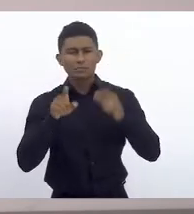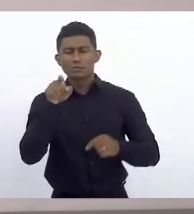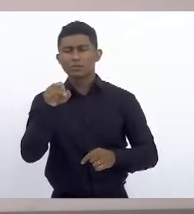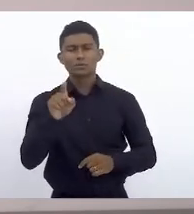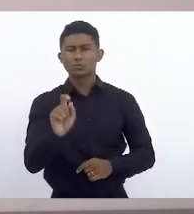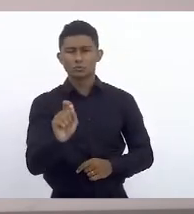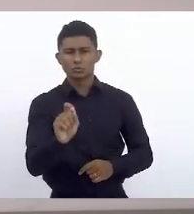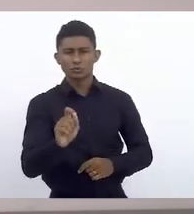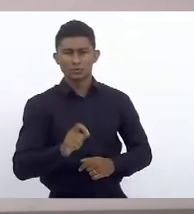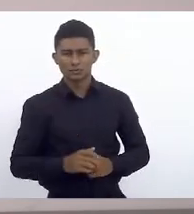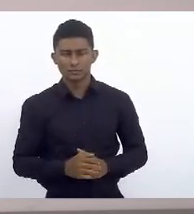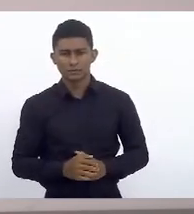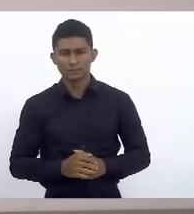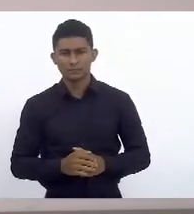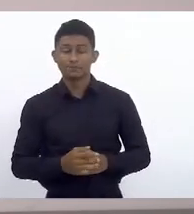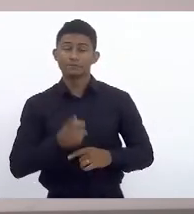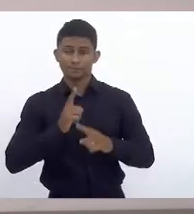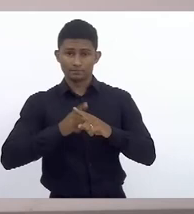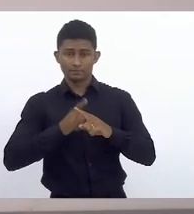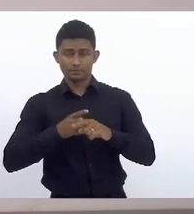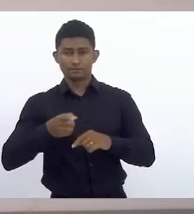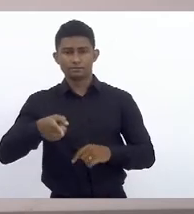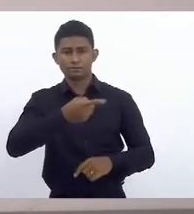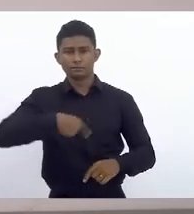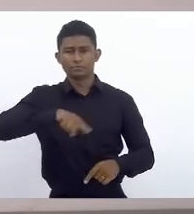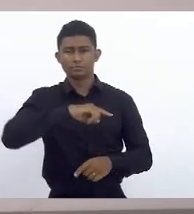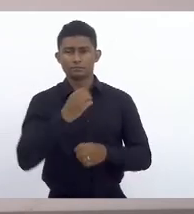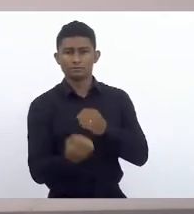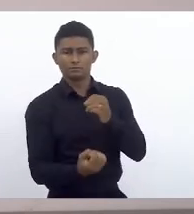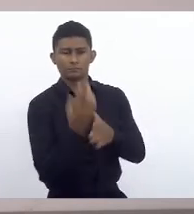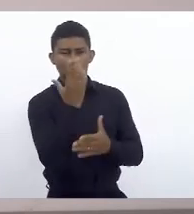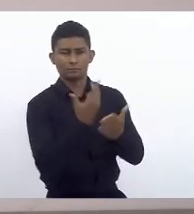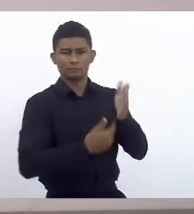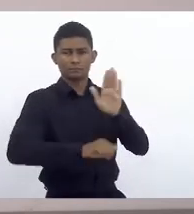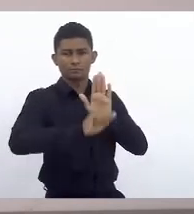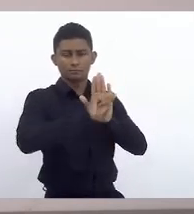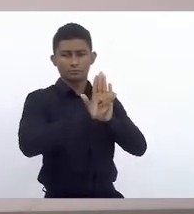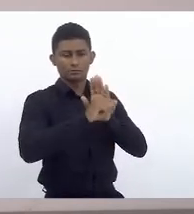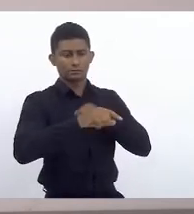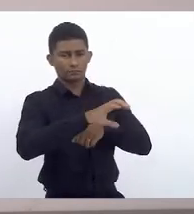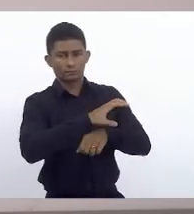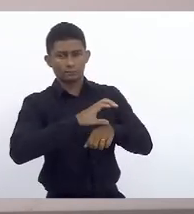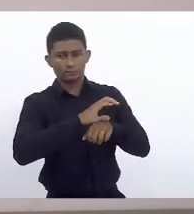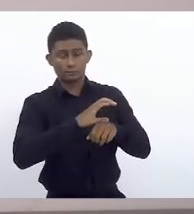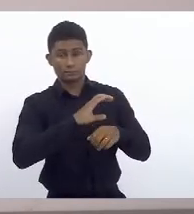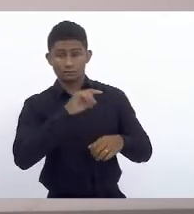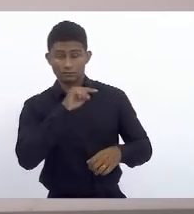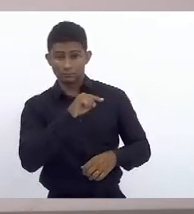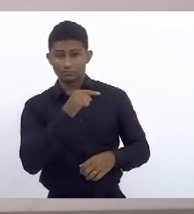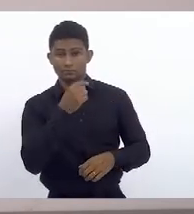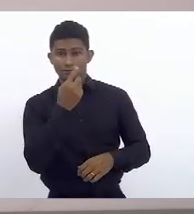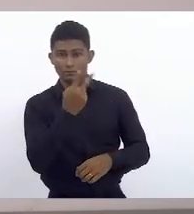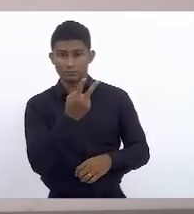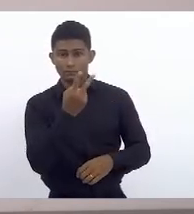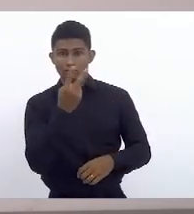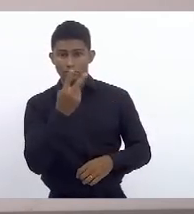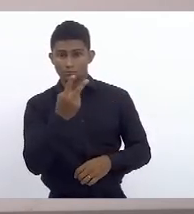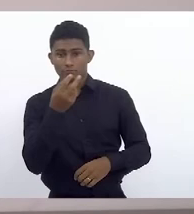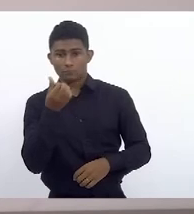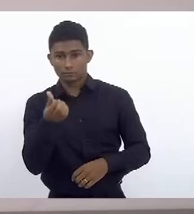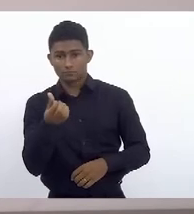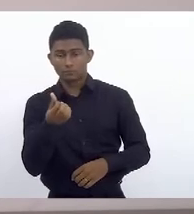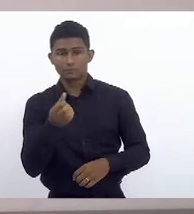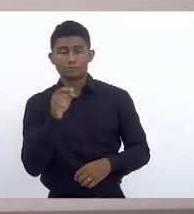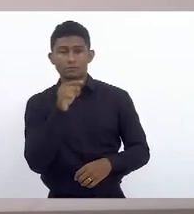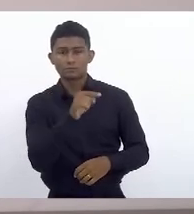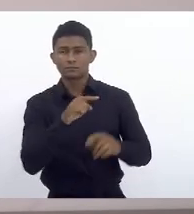porque a gente criou um artigo na Constituição, 226, e aí o parágrafo primeiro fala: o fundo de